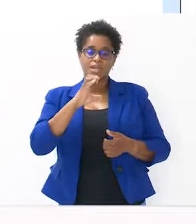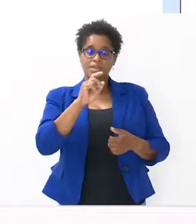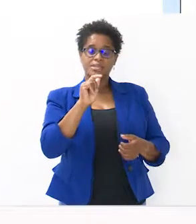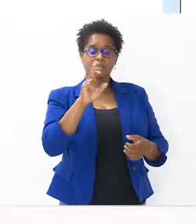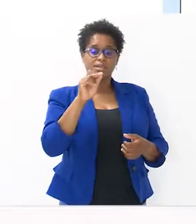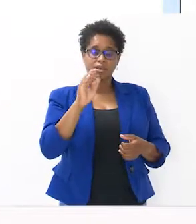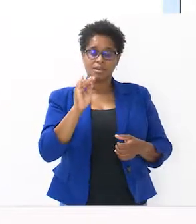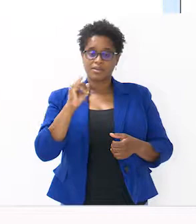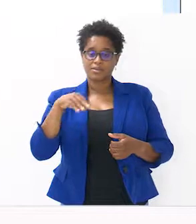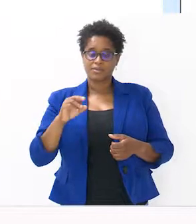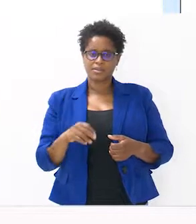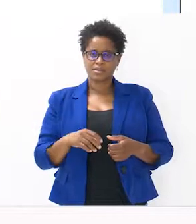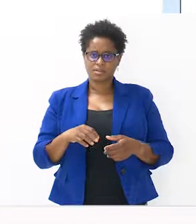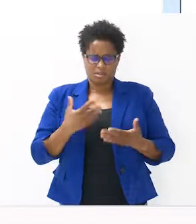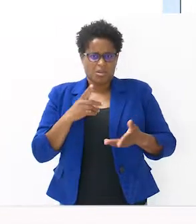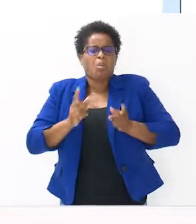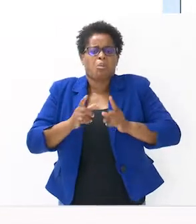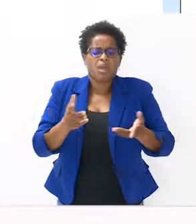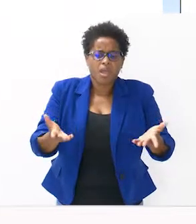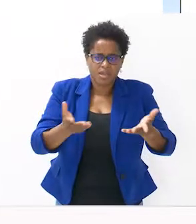Serafim: quebreira de quê?